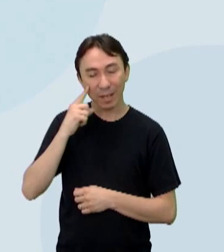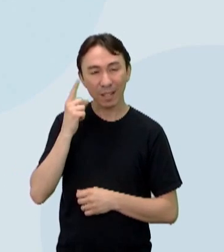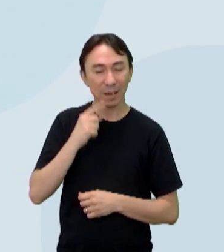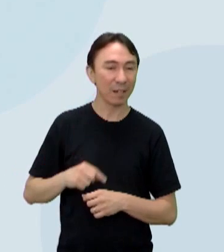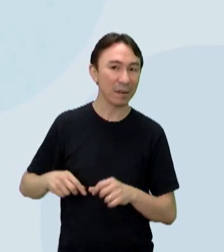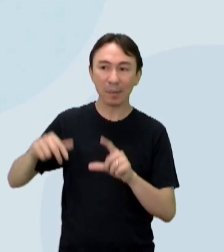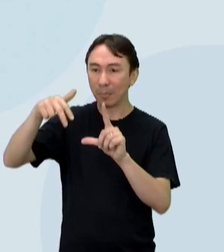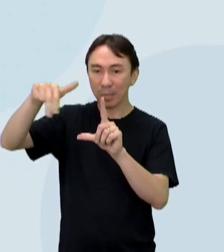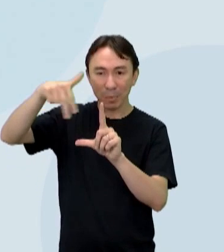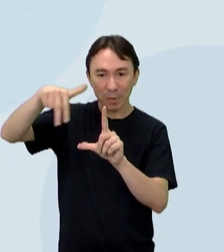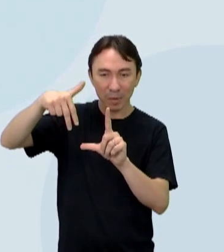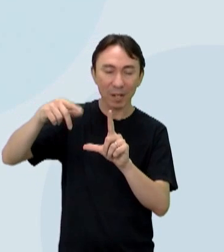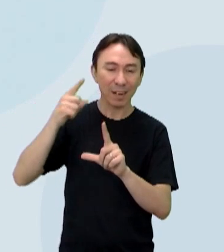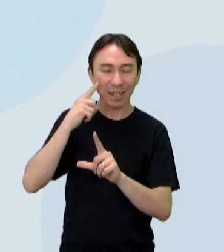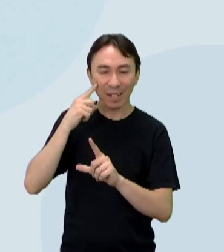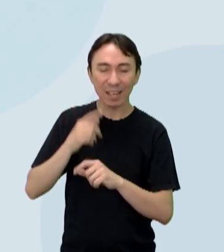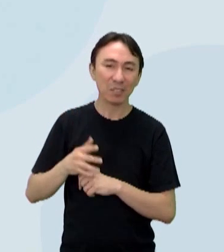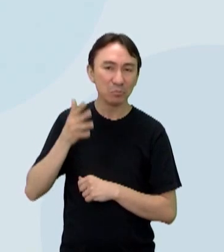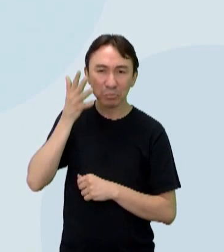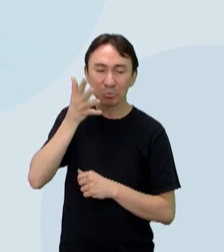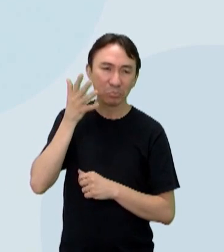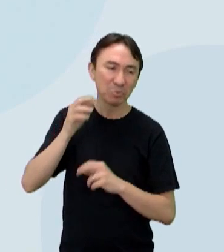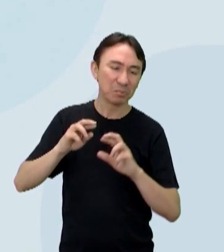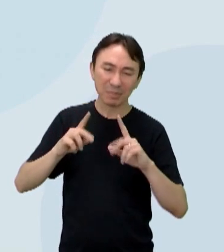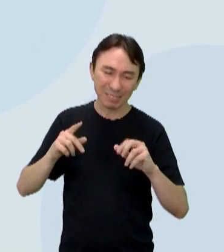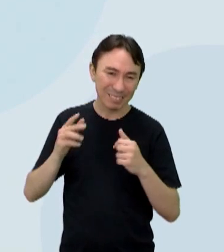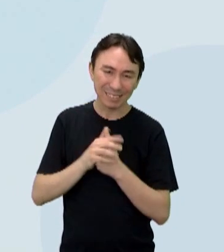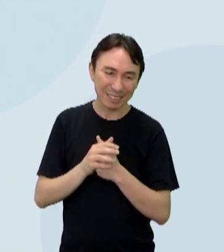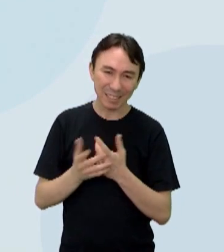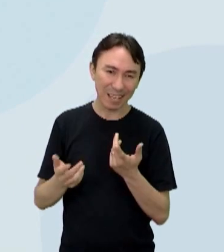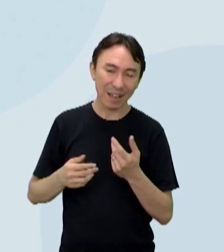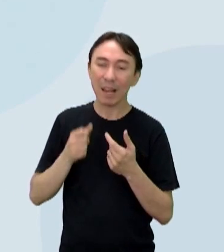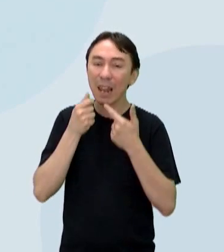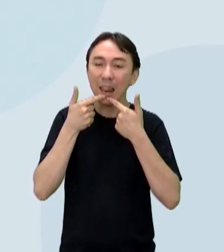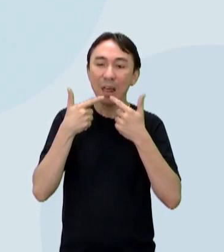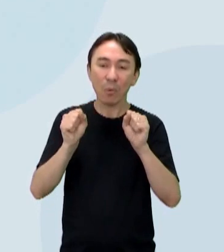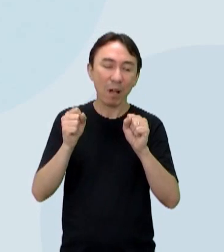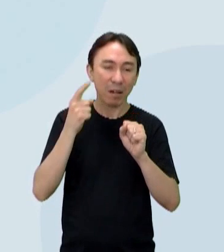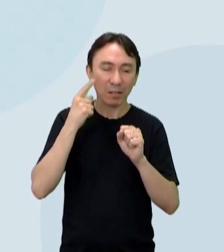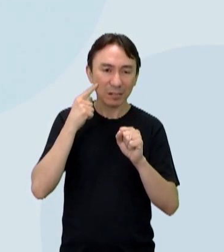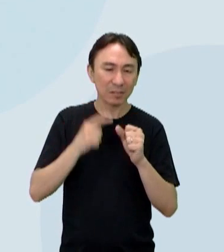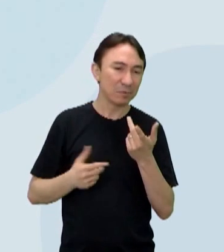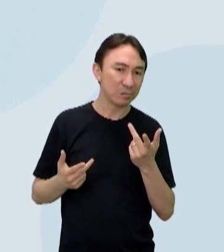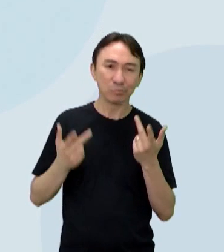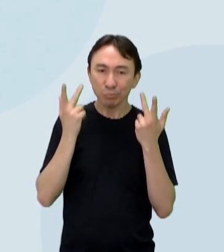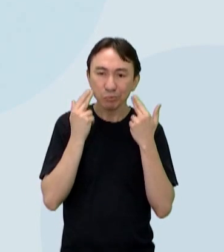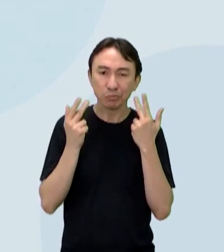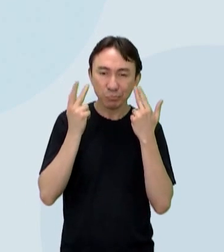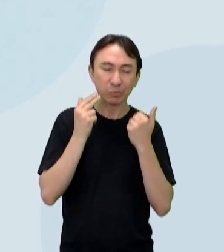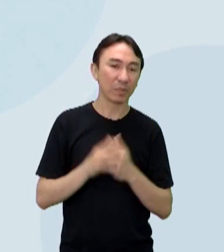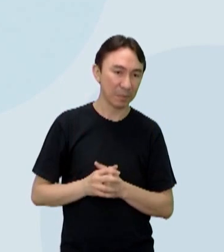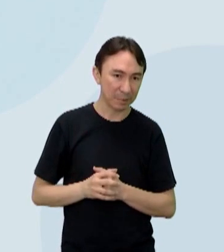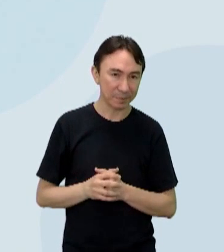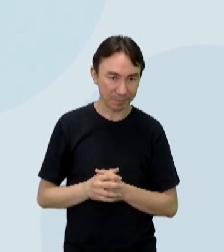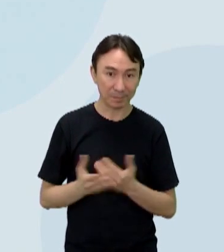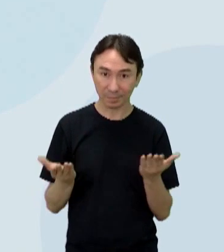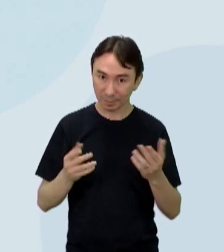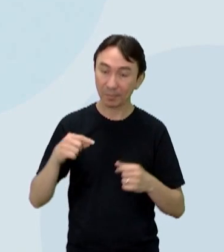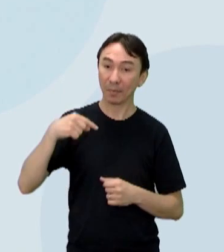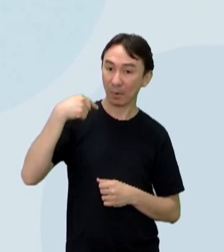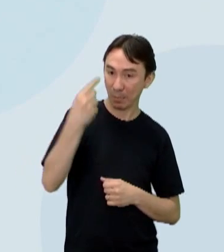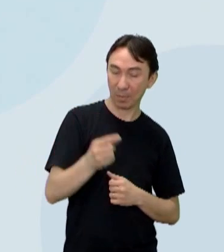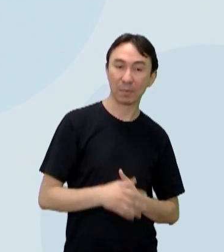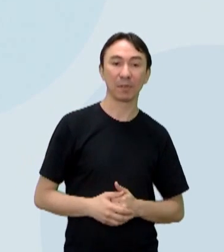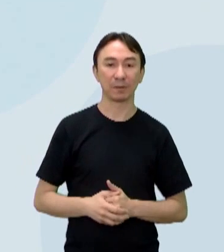direto e de uma linguagem informal. Isso. Ok? Corrigida essa, vamos para a próxima. Bora